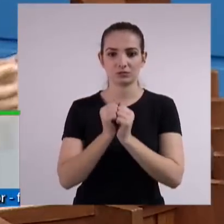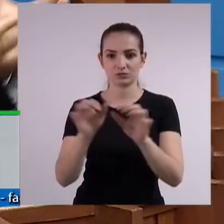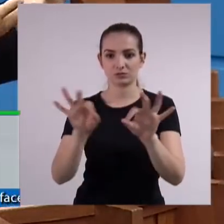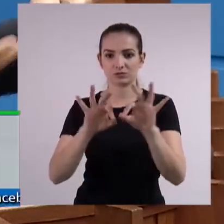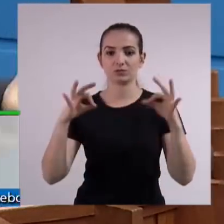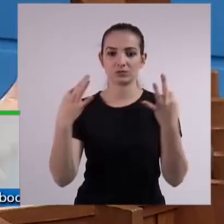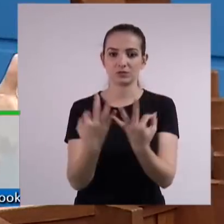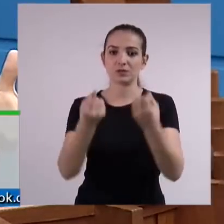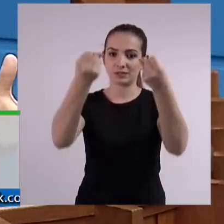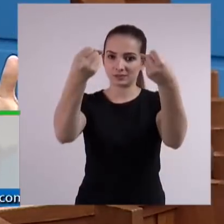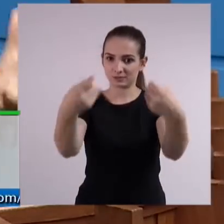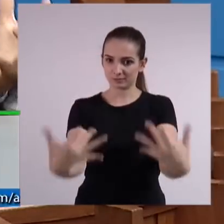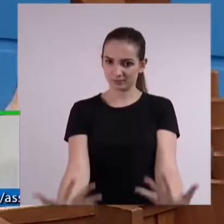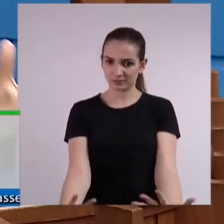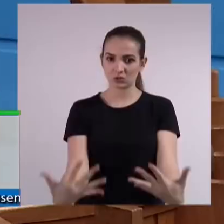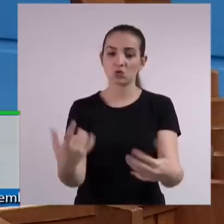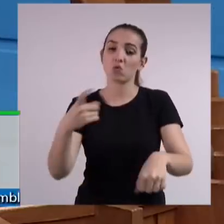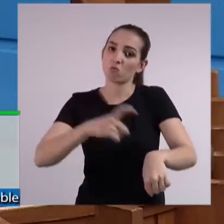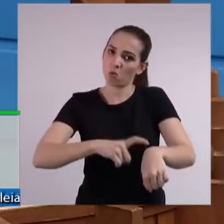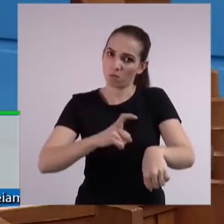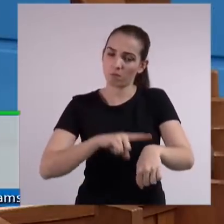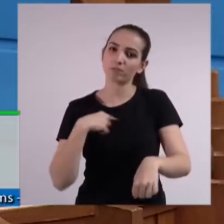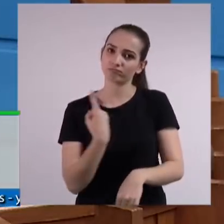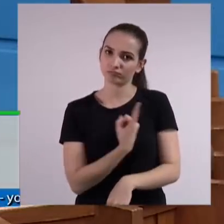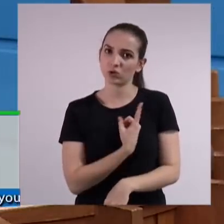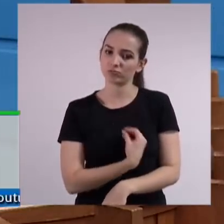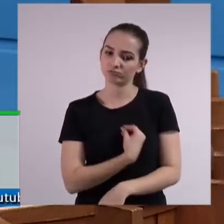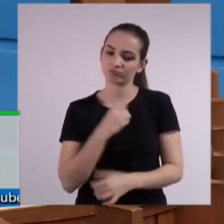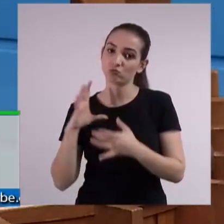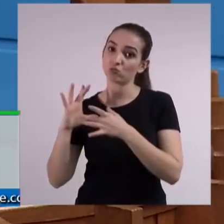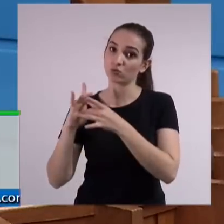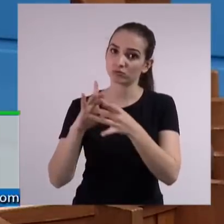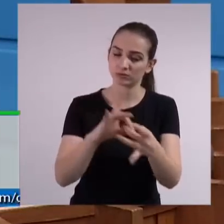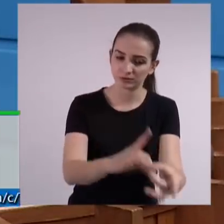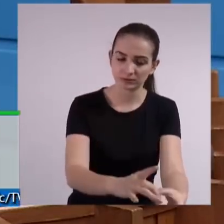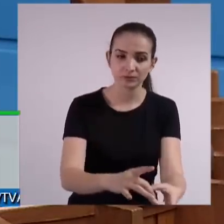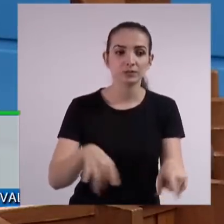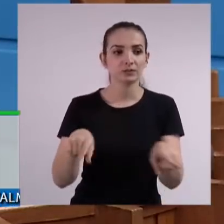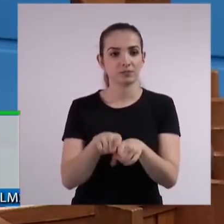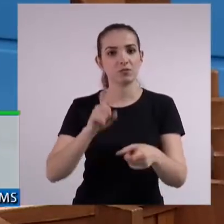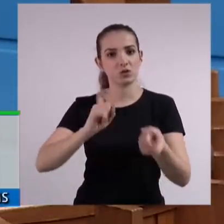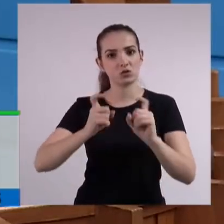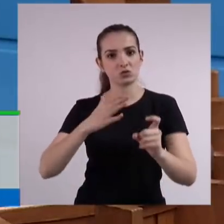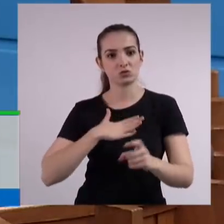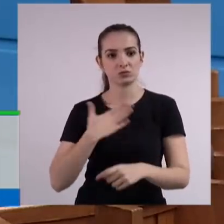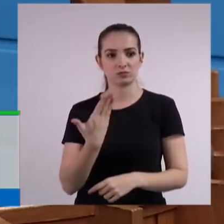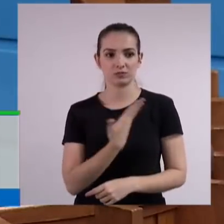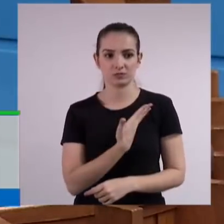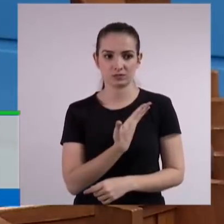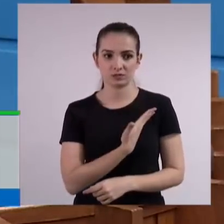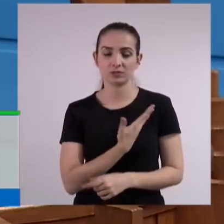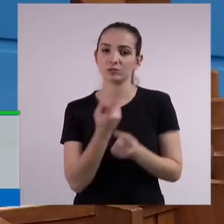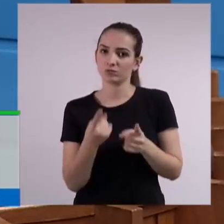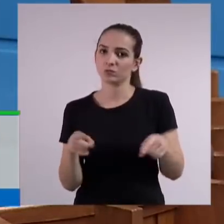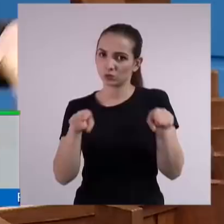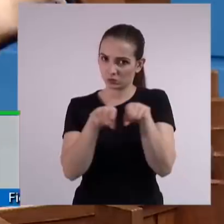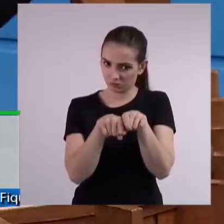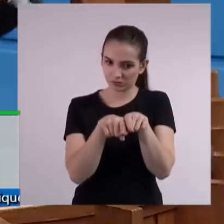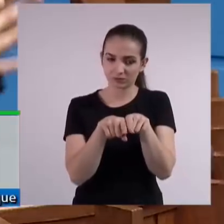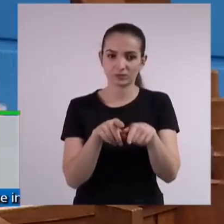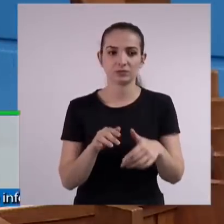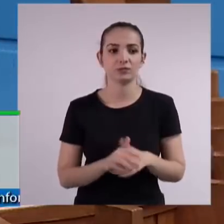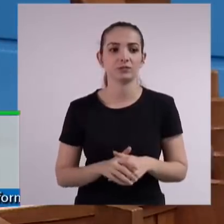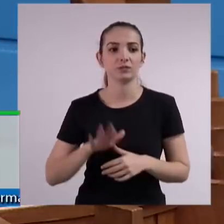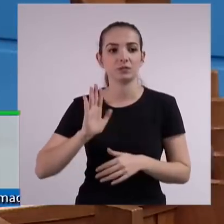família, justificando o momento que nós estávamos vivendo, reunião com os meus amigos e companheiros